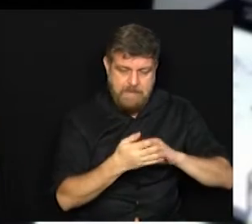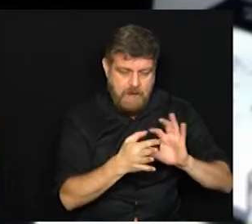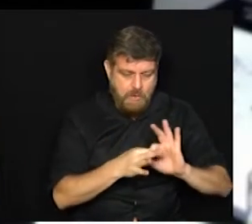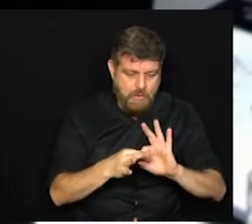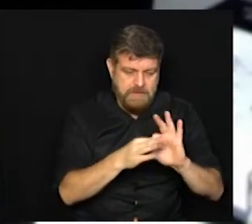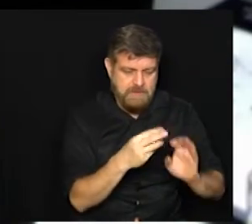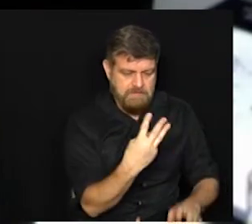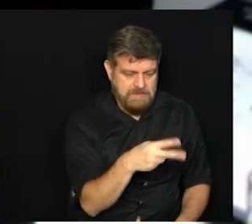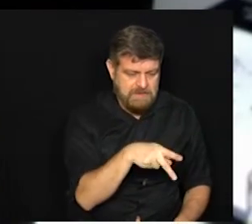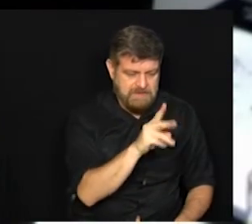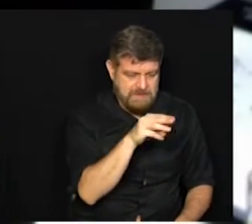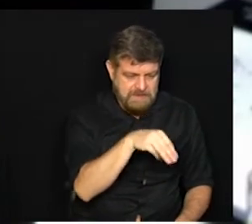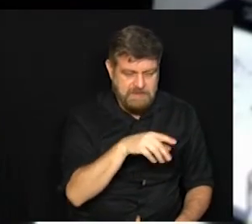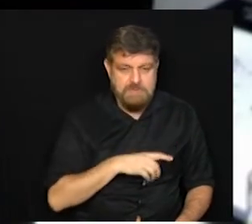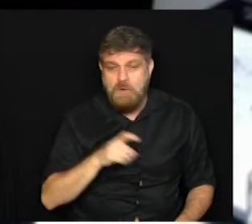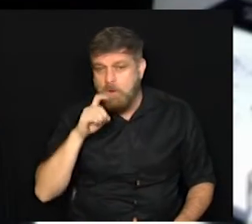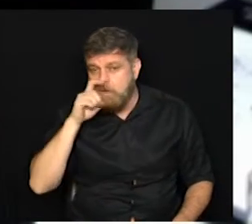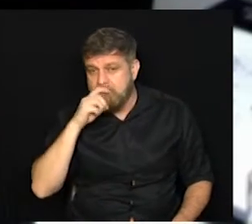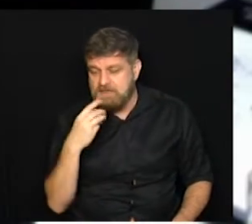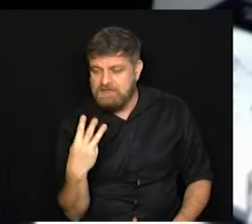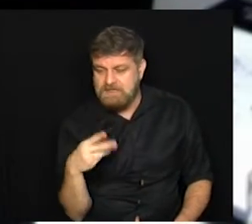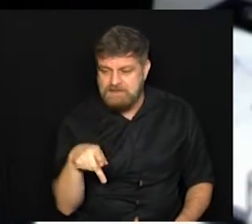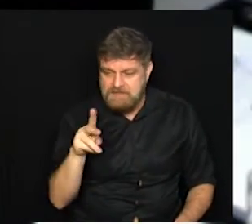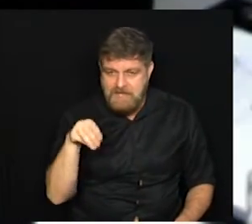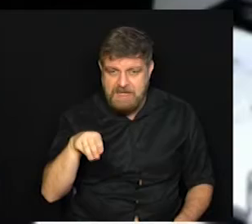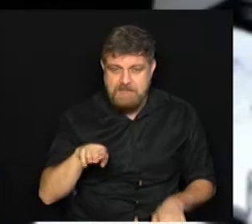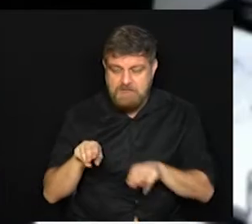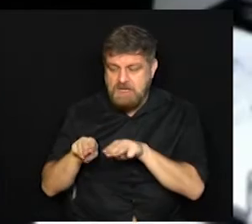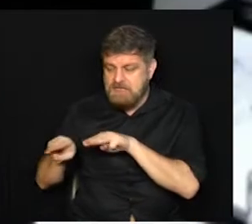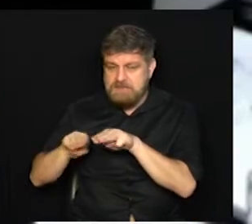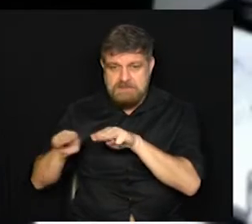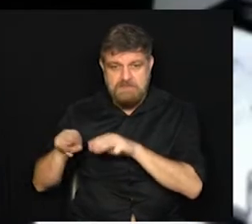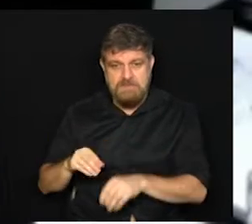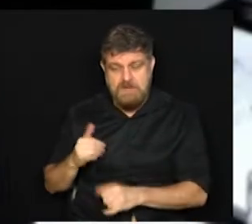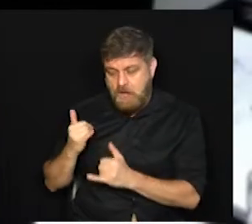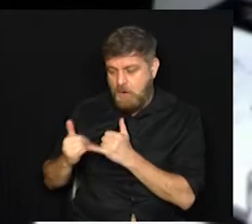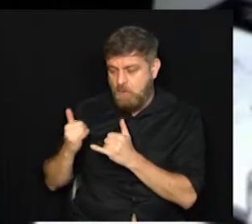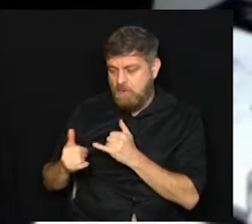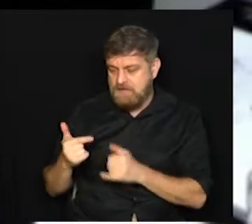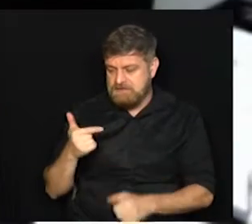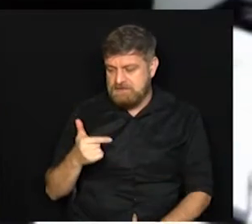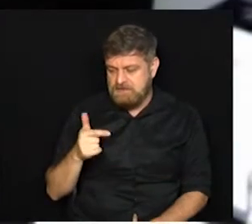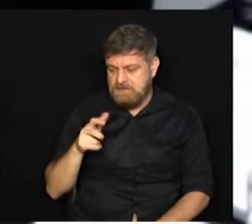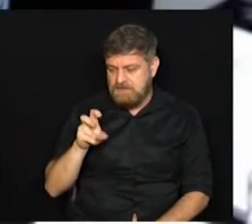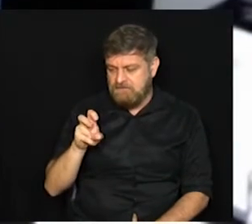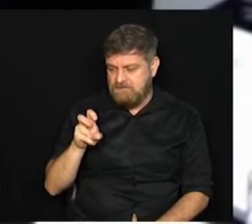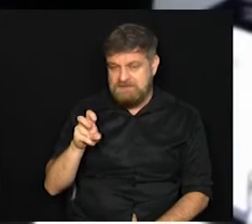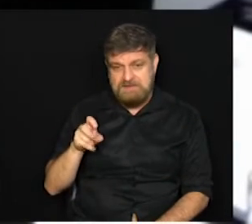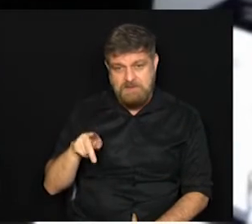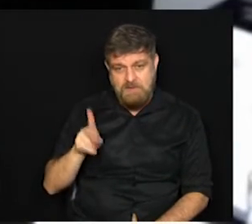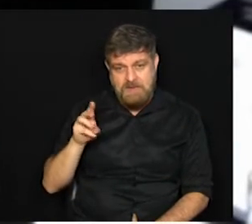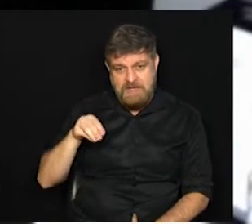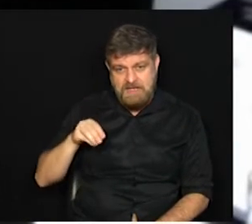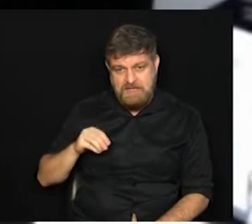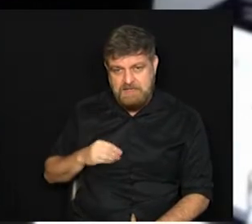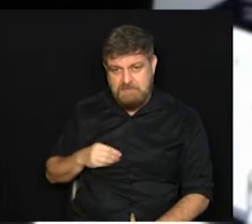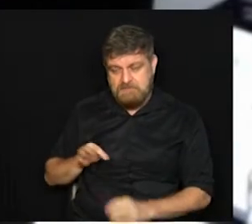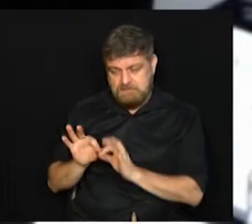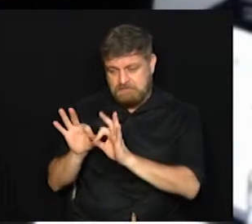quilômetros, Ouro Verde, mais 3 quilômetros, mais a região do São Marcos, são quase 25 quilômetros, seria